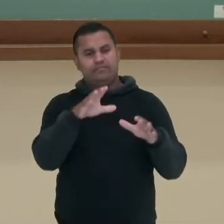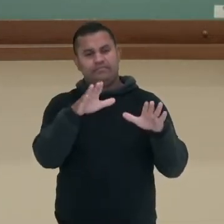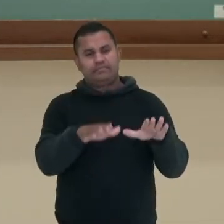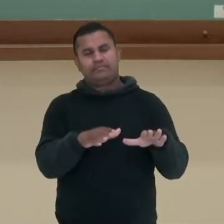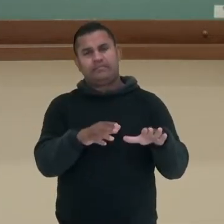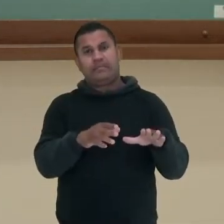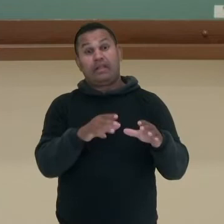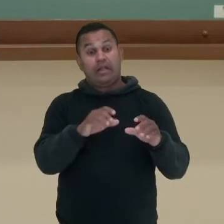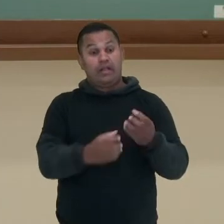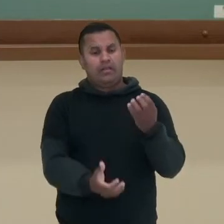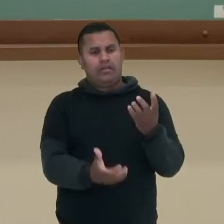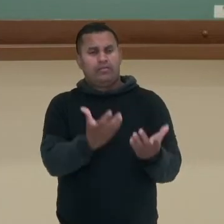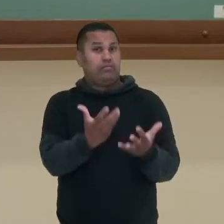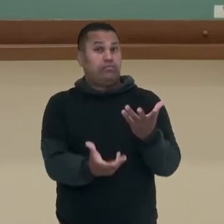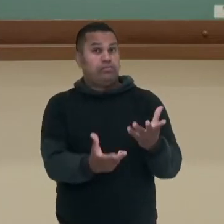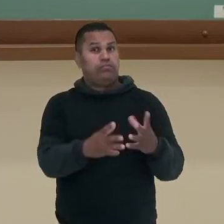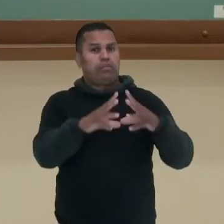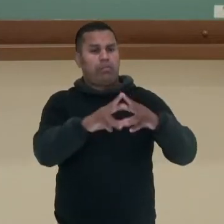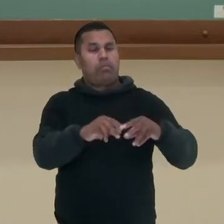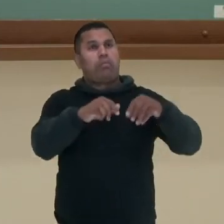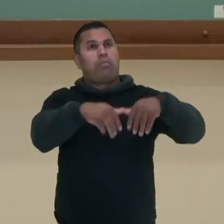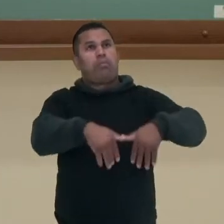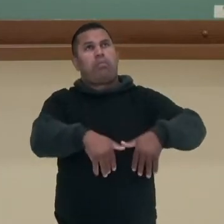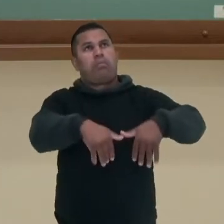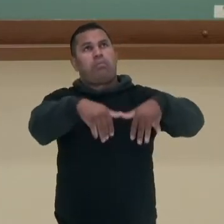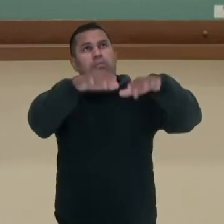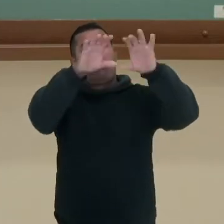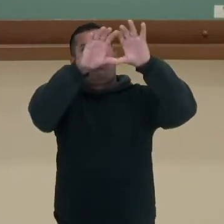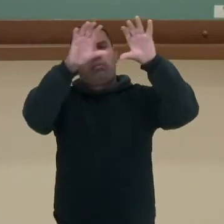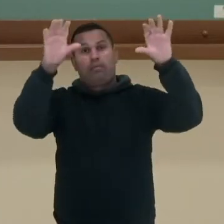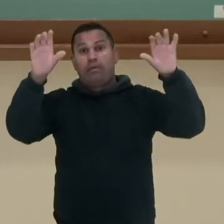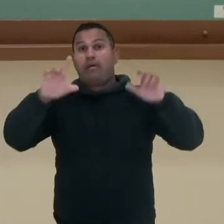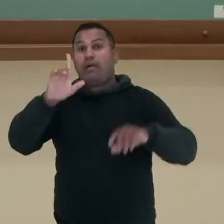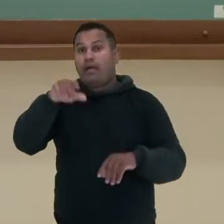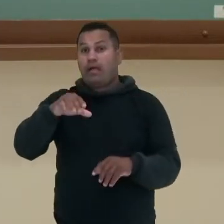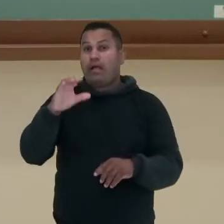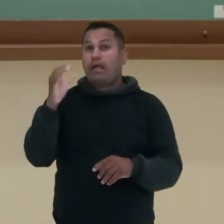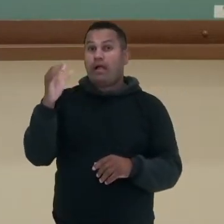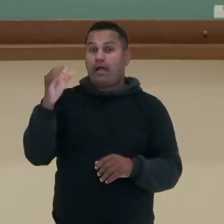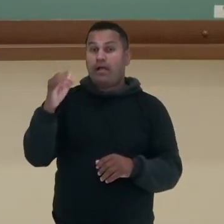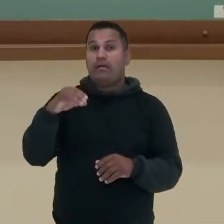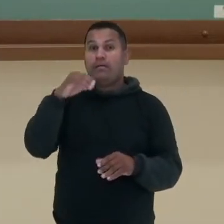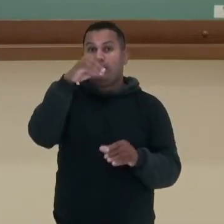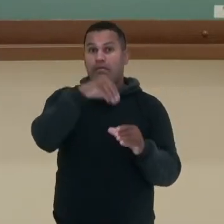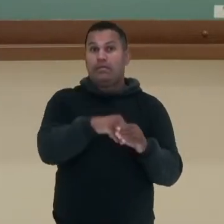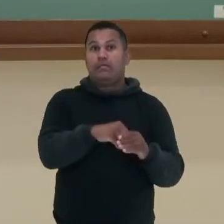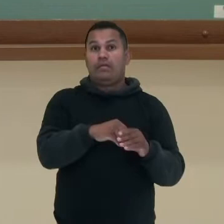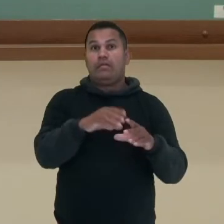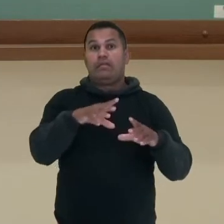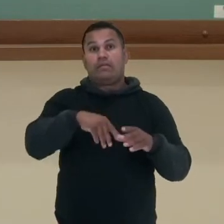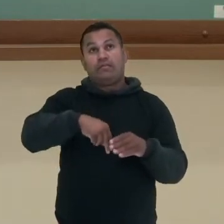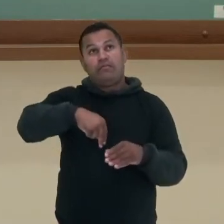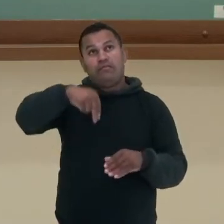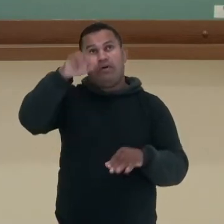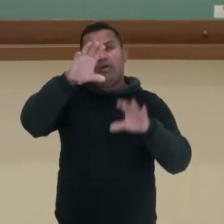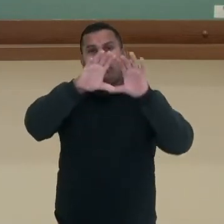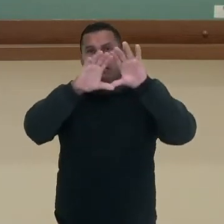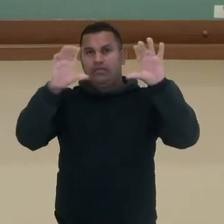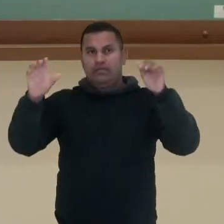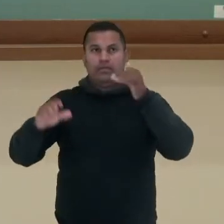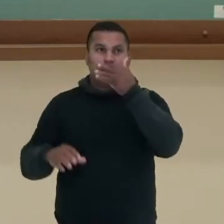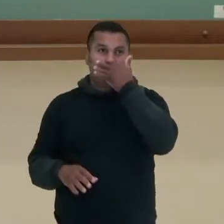desses combustíveis, a gente está liberando novamente esse carbono que estava armazenado para o ambiente. Então, as